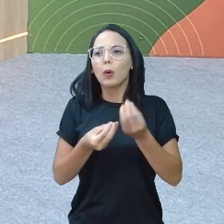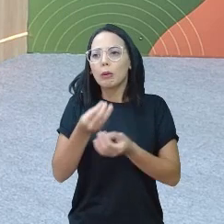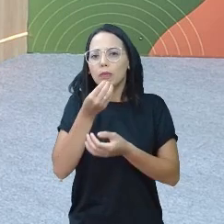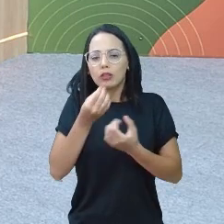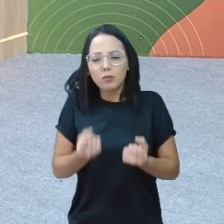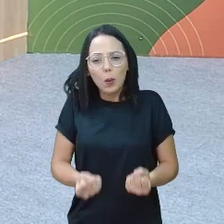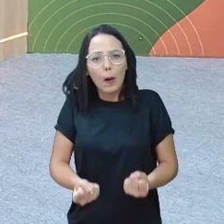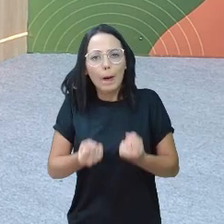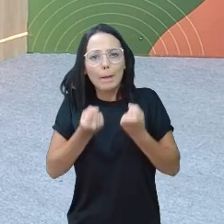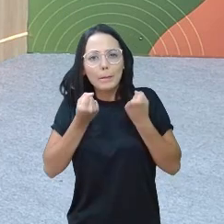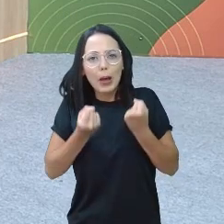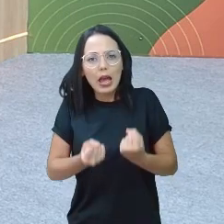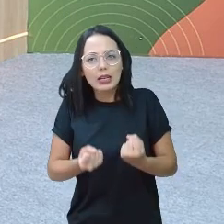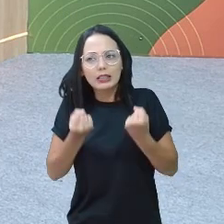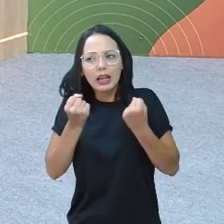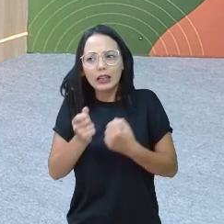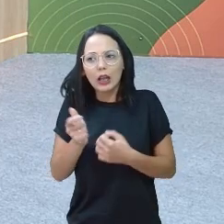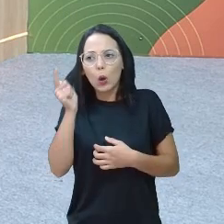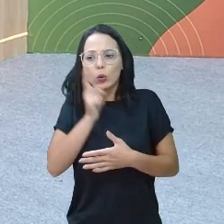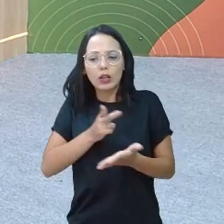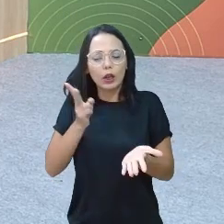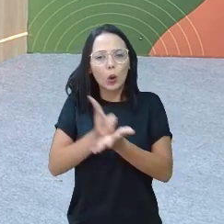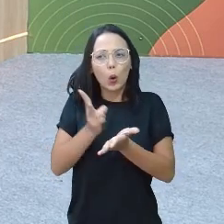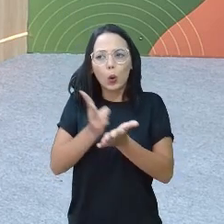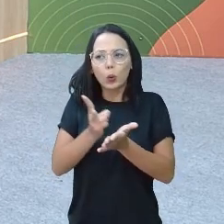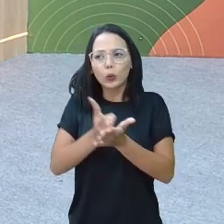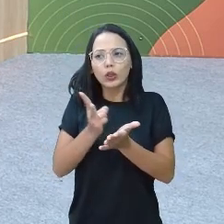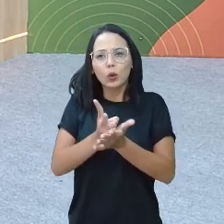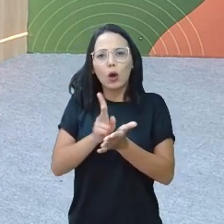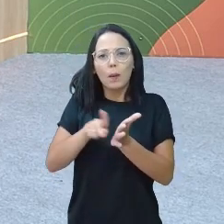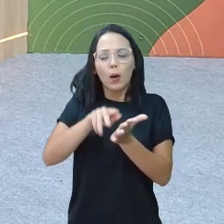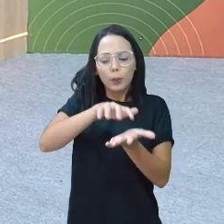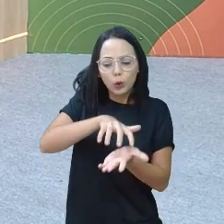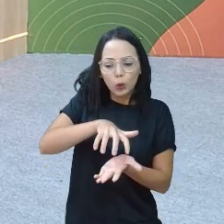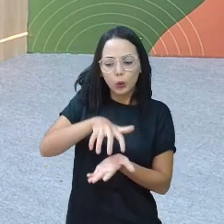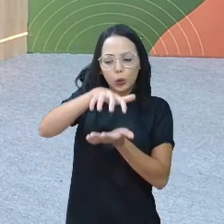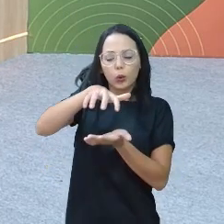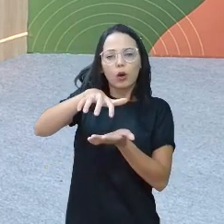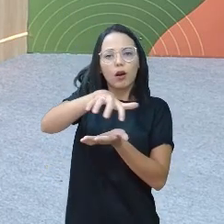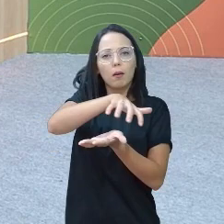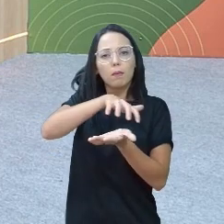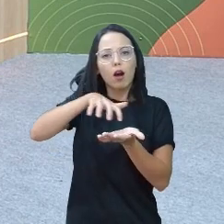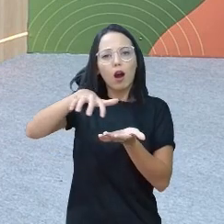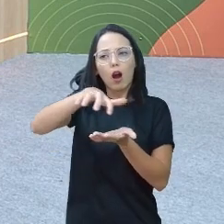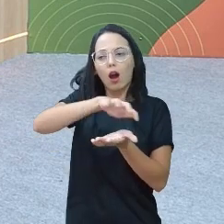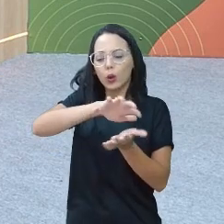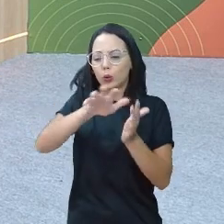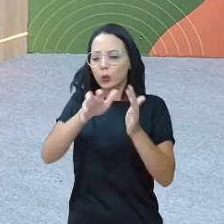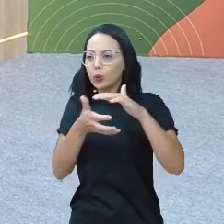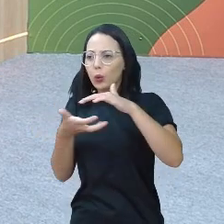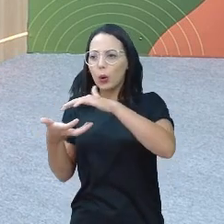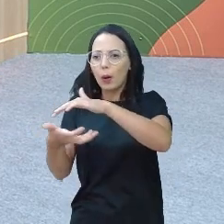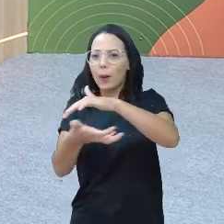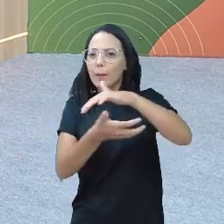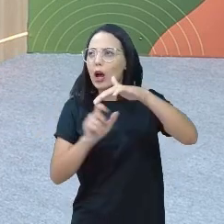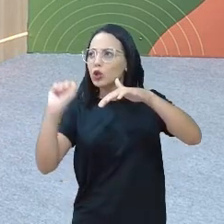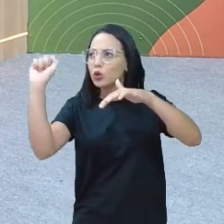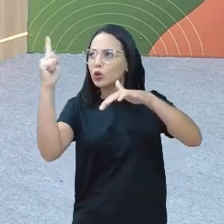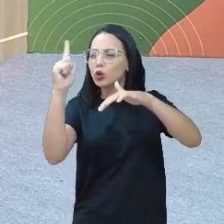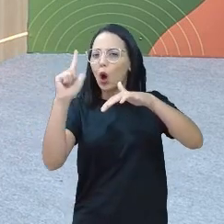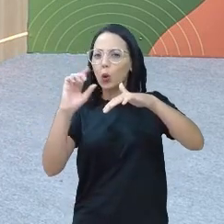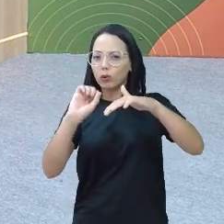tão pesada consegue se manter suspensa no universo, consegue orbitar o Sol, né?